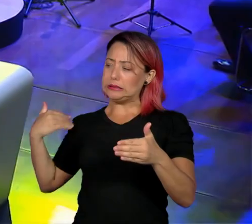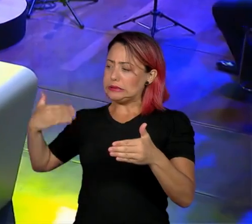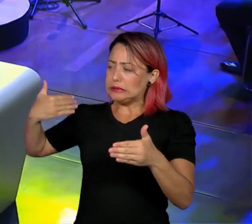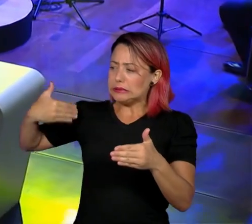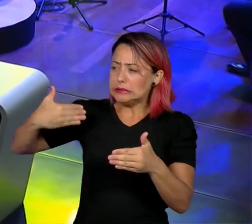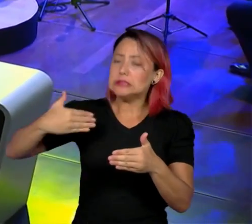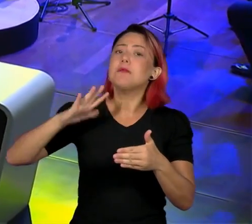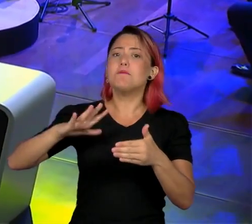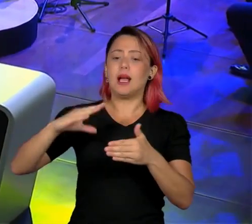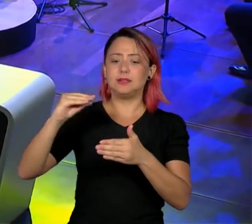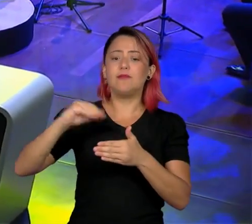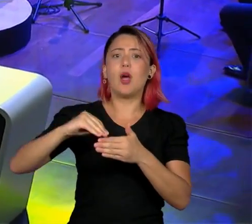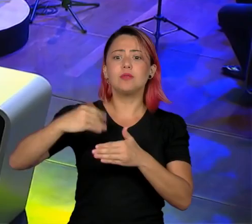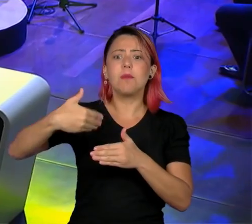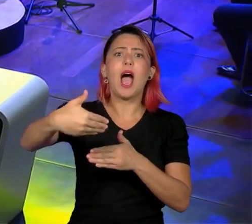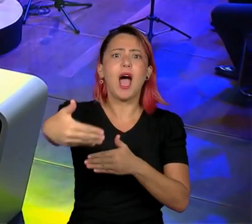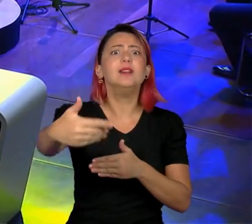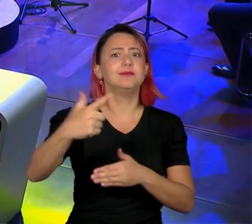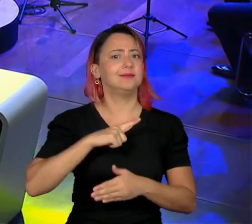caminhar.